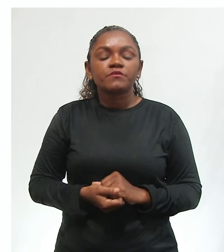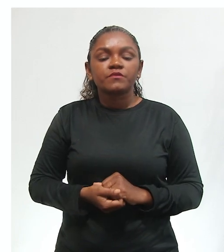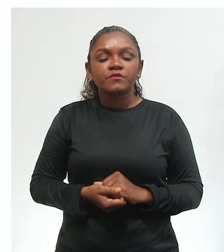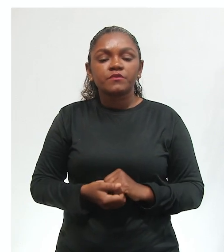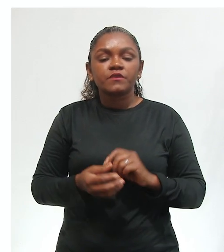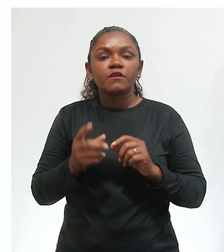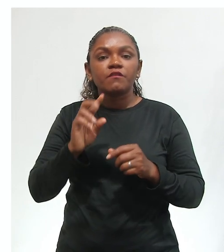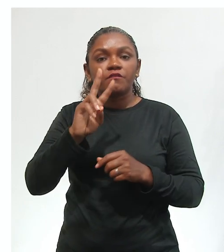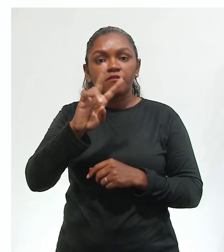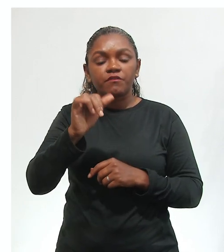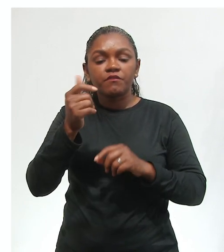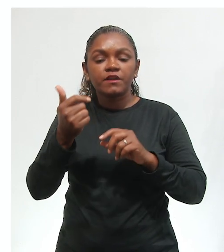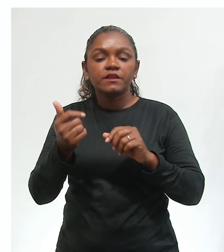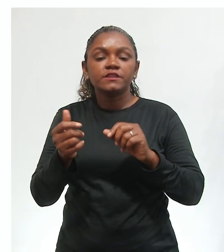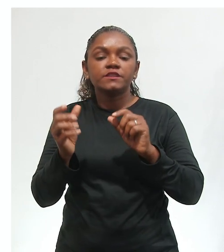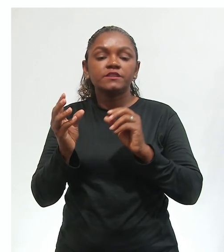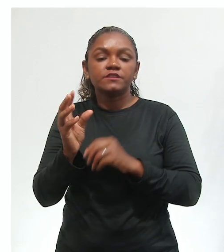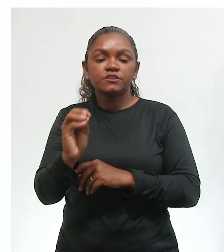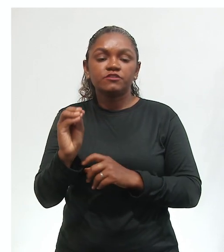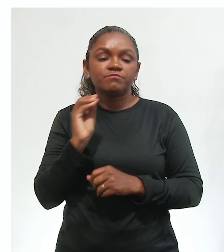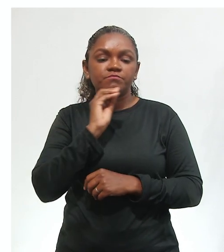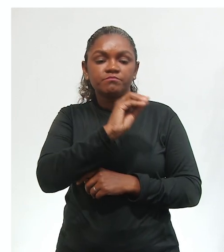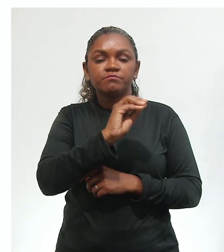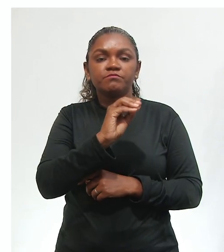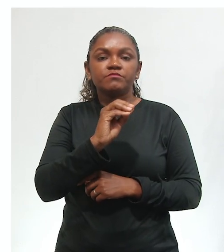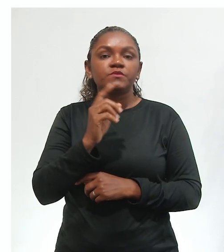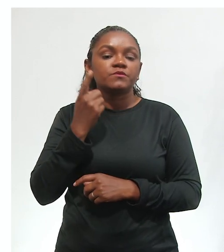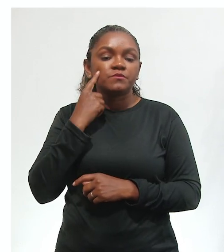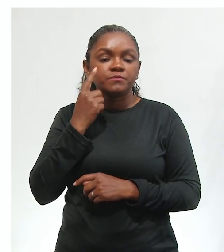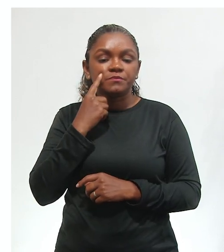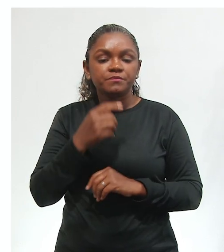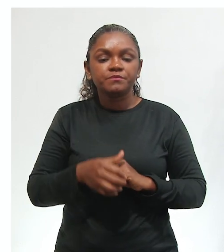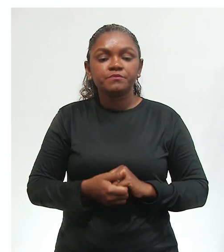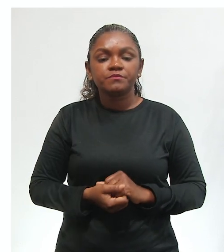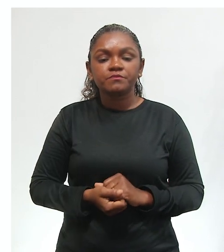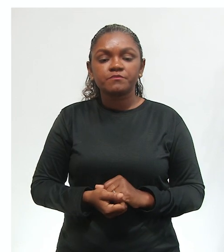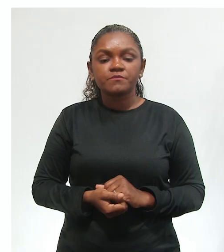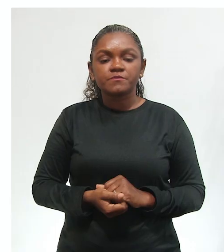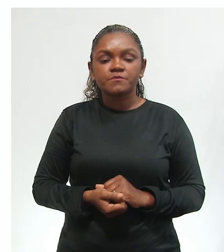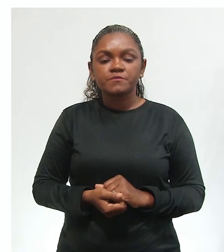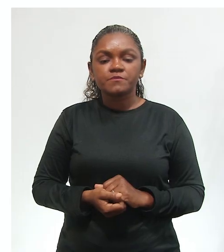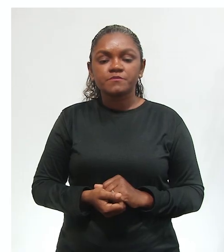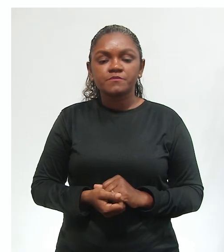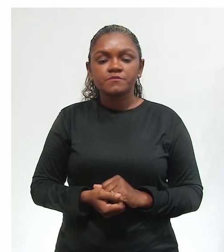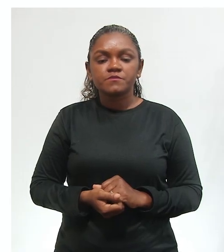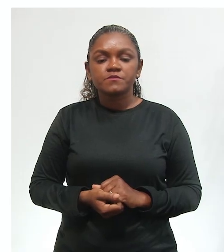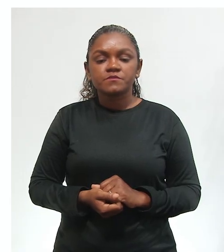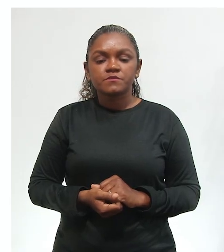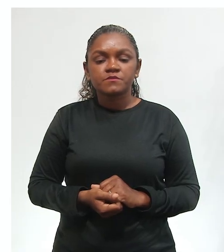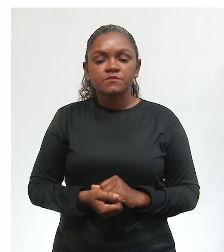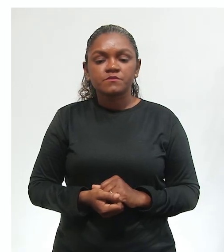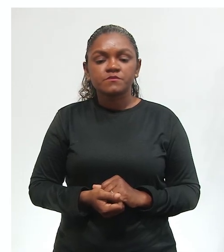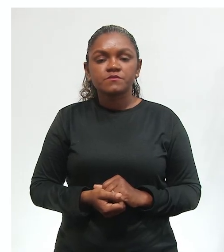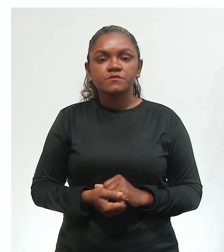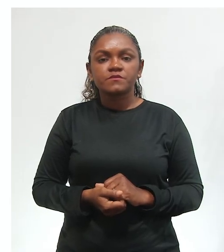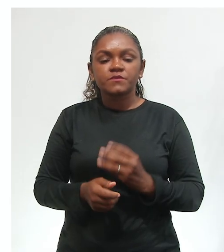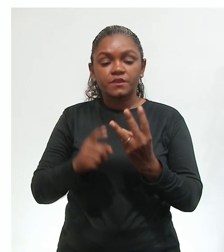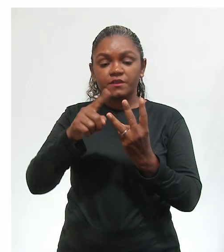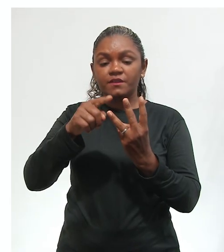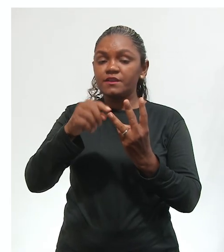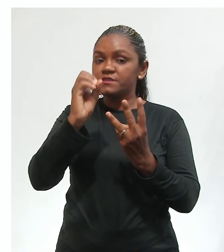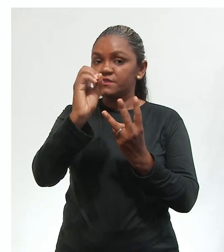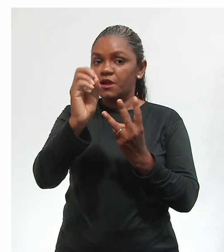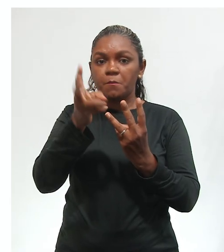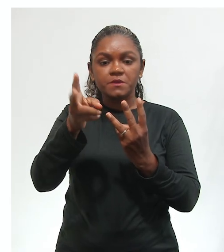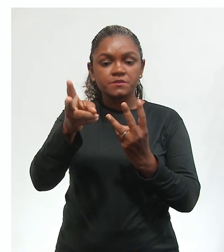casa do lado como 1. Então, vão sobrar 2 dezenas. Lembrando que aqui já ficou 0 unidades.